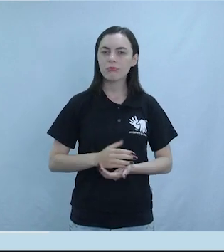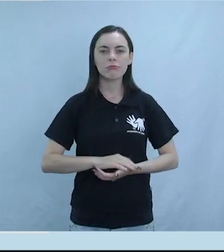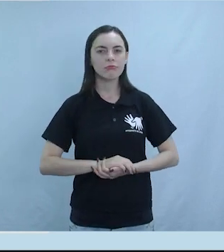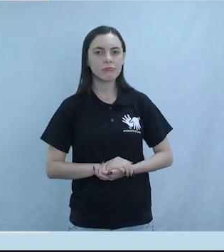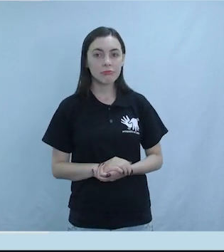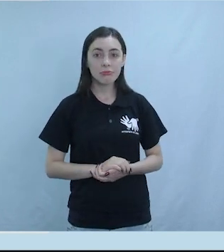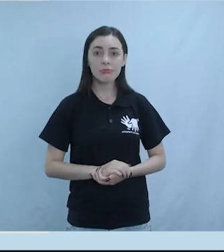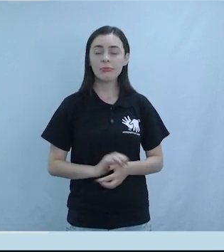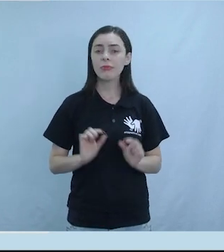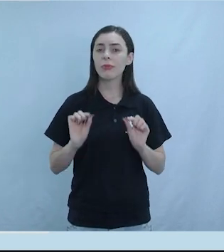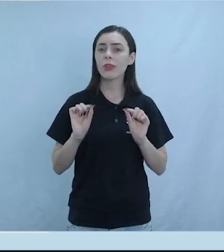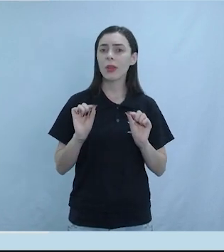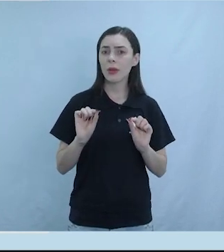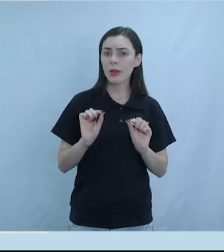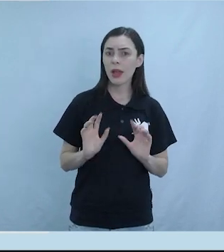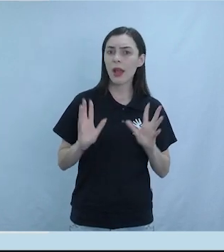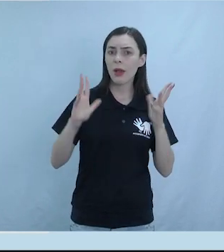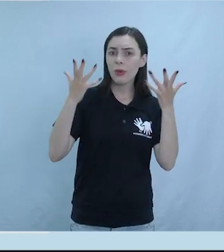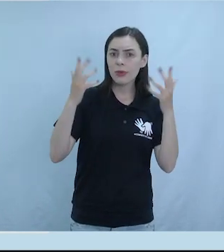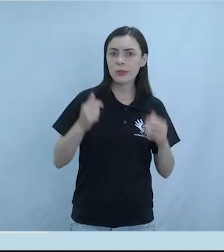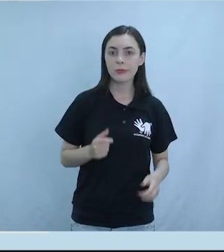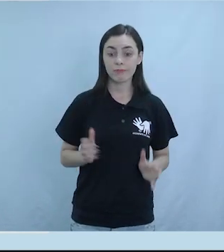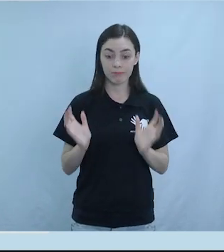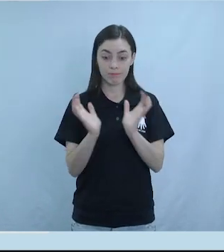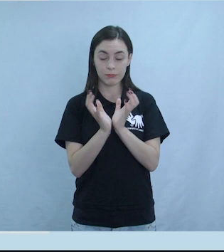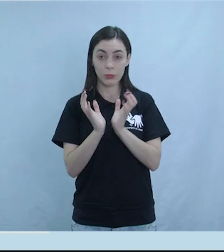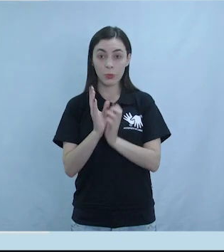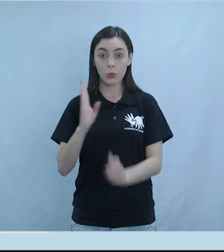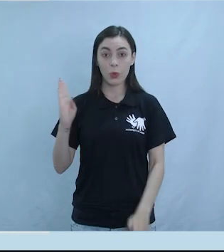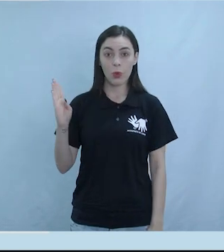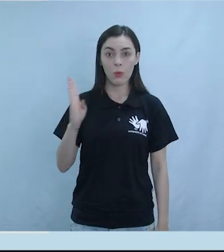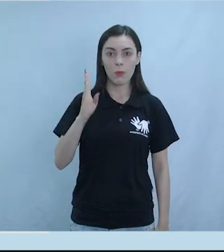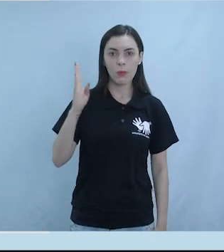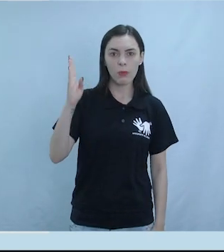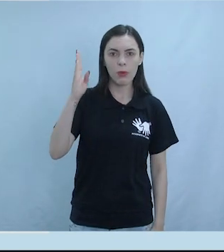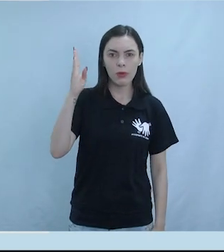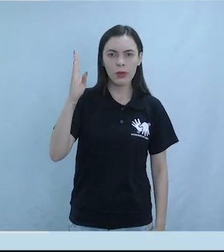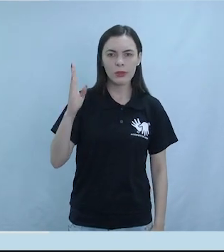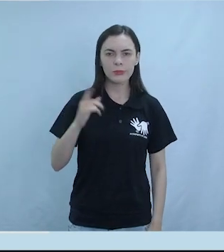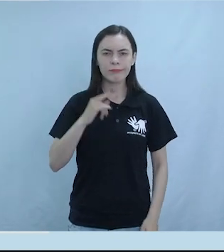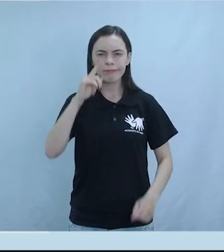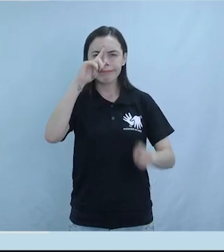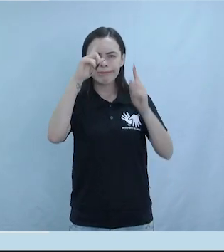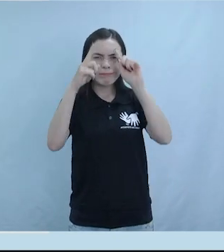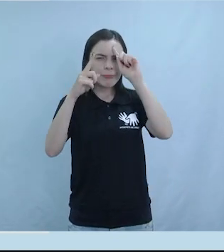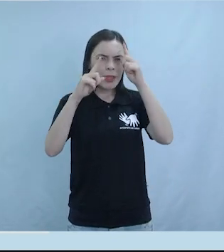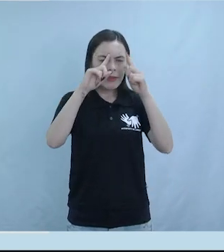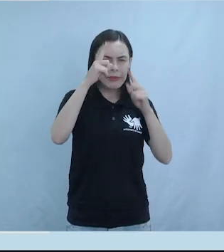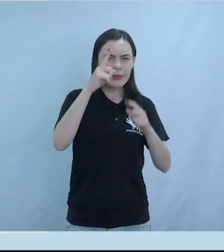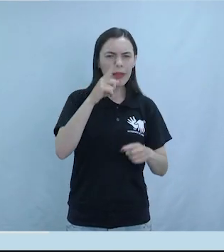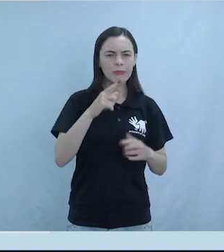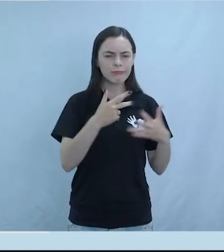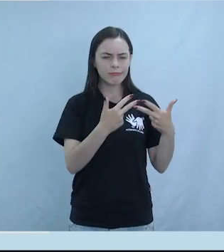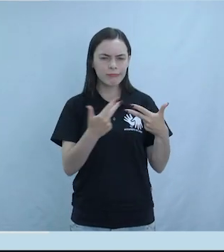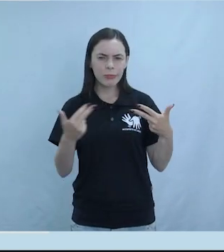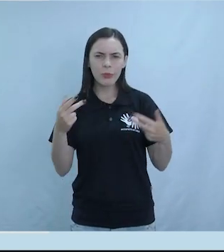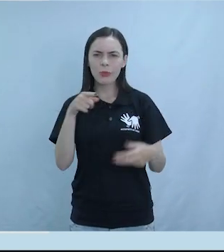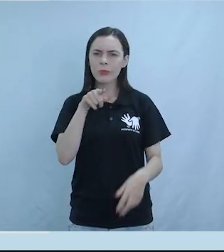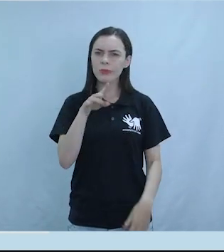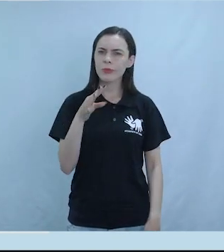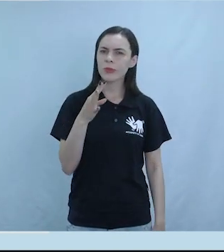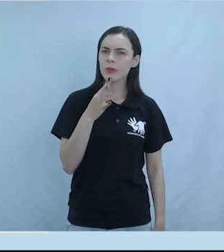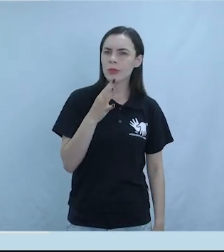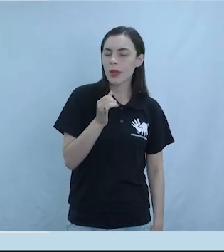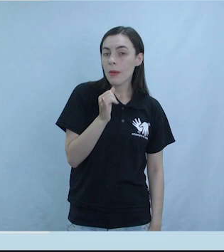muito mesmo. E aí, os Bogatyrs inventaram tudo o que você